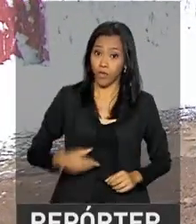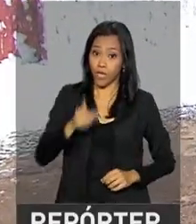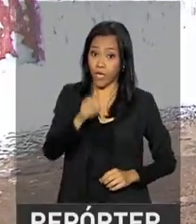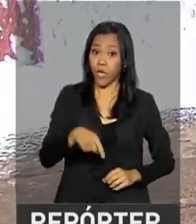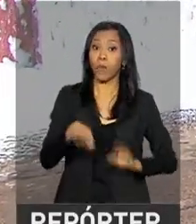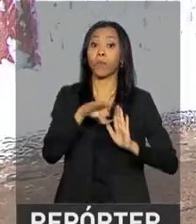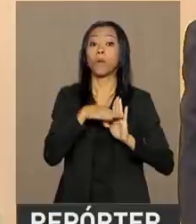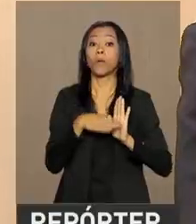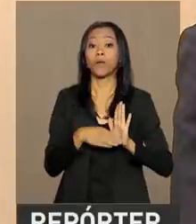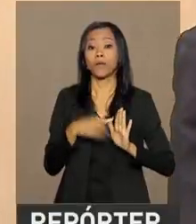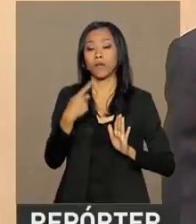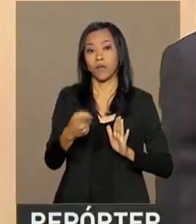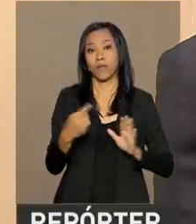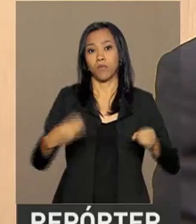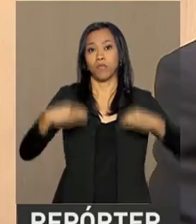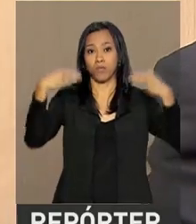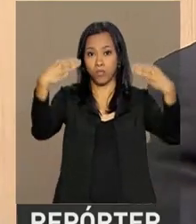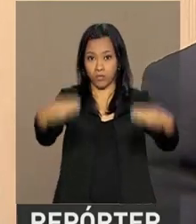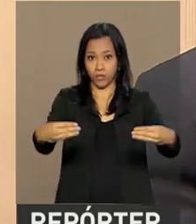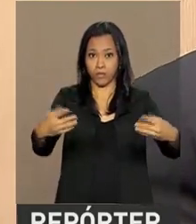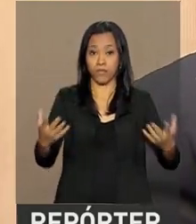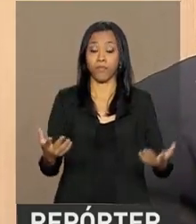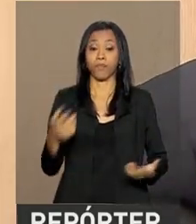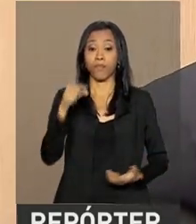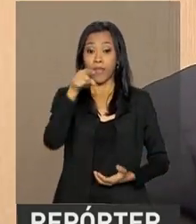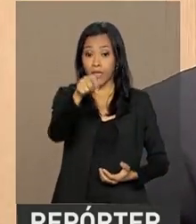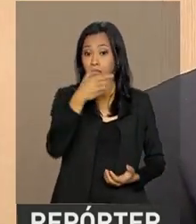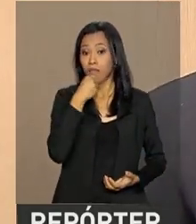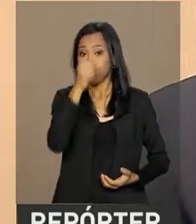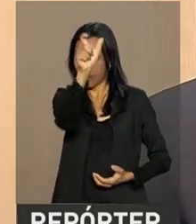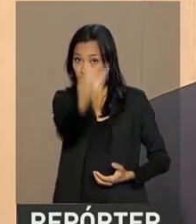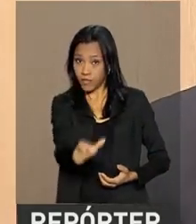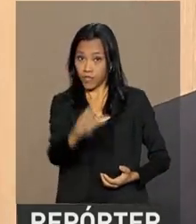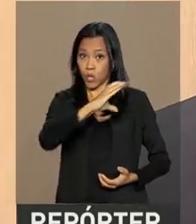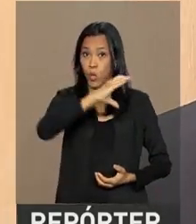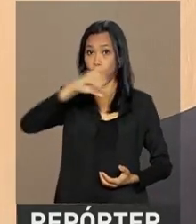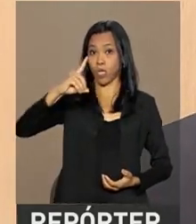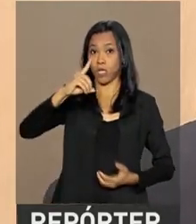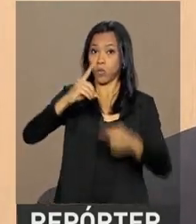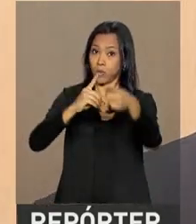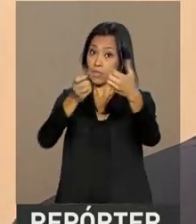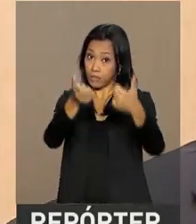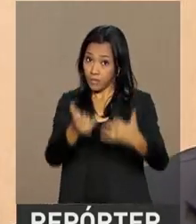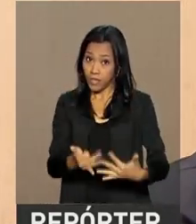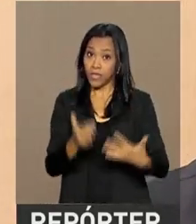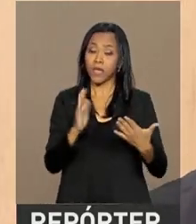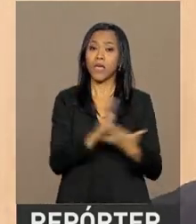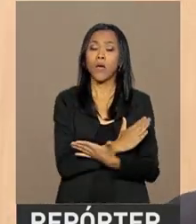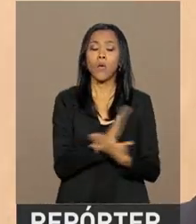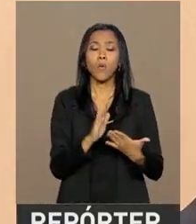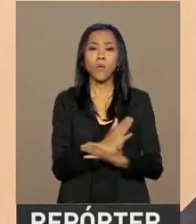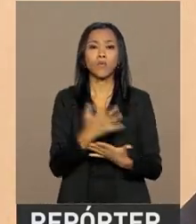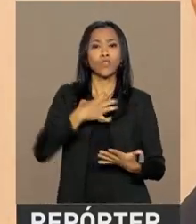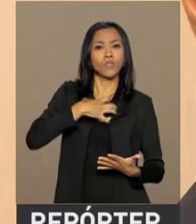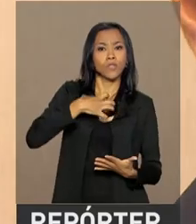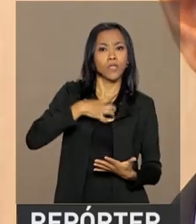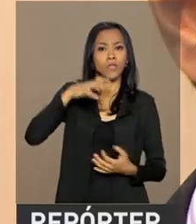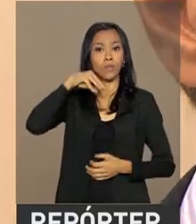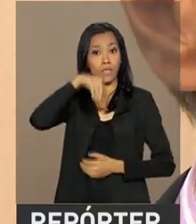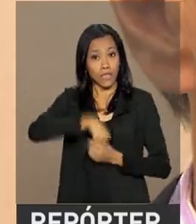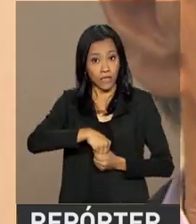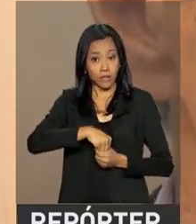Ministério do Meio Ambiente. O coordenador da agenda explica que algumas atitudes dentro dos órgãos públicos podem ajudar